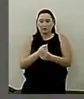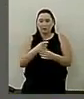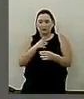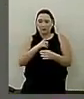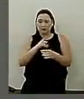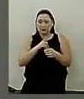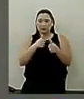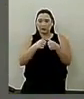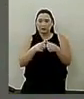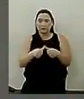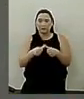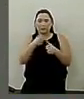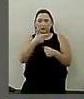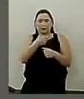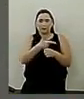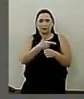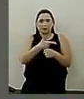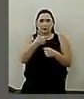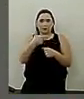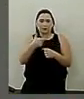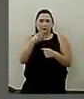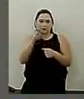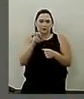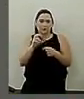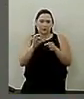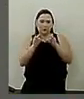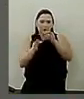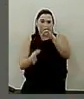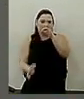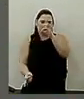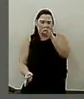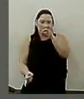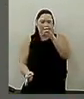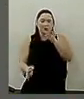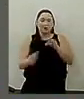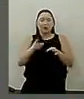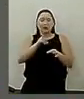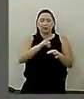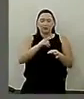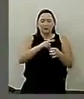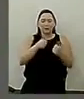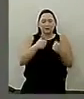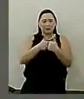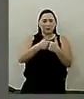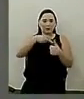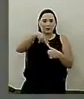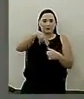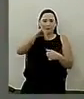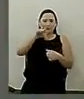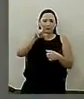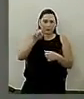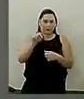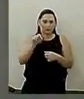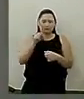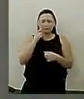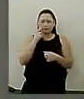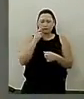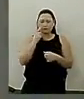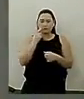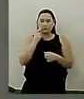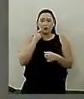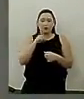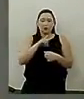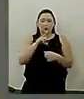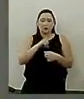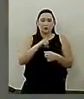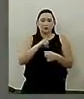fica a 225 metros abaixo do nível do mar. O nível do mar está aqui, o Mar